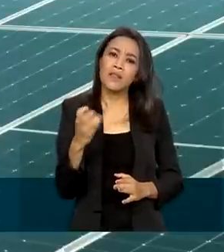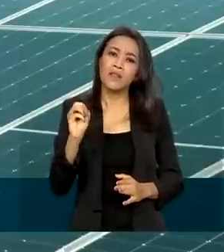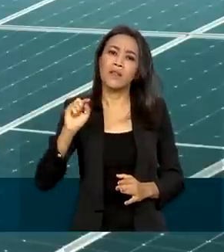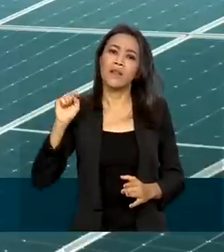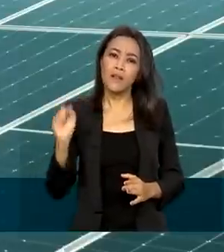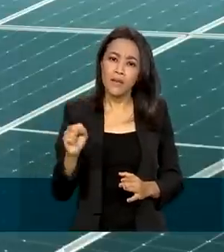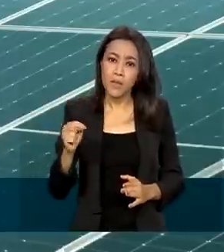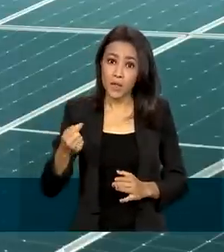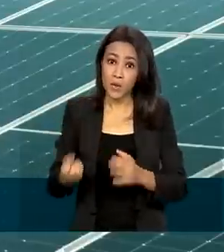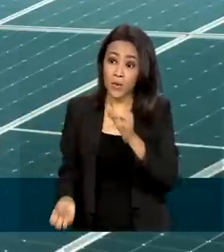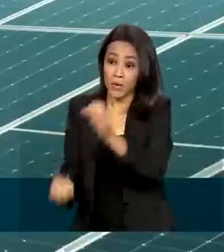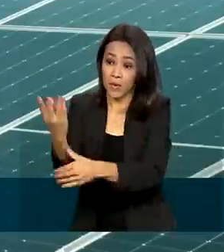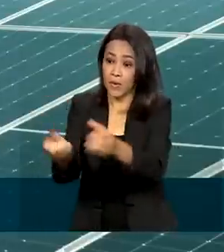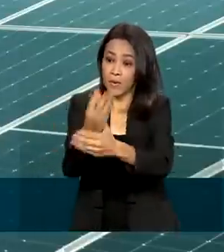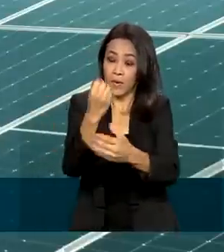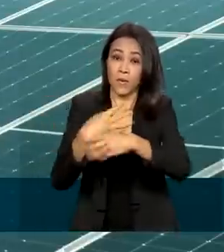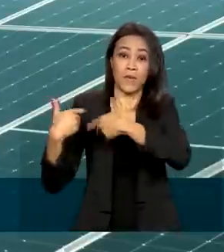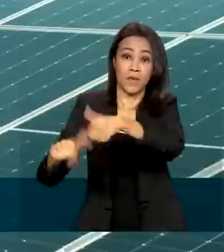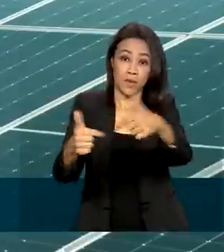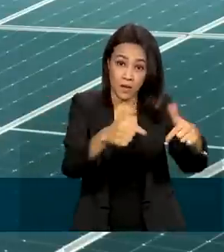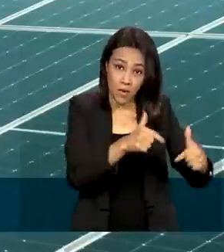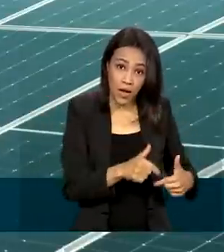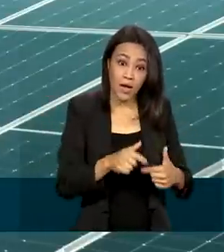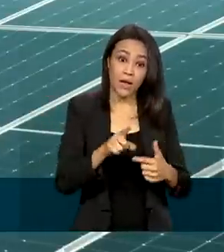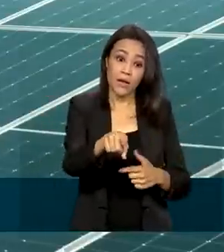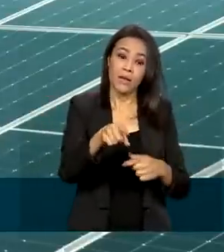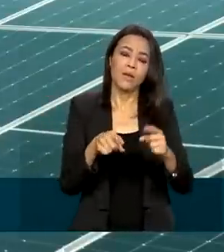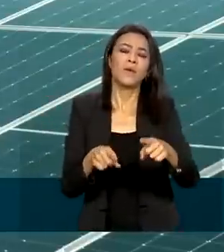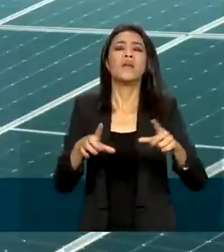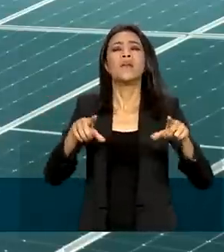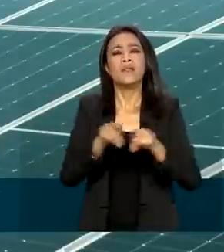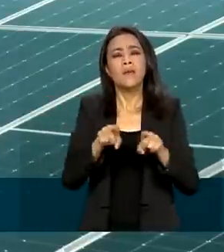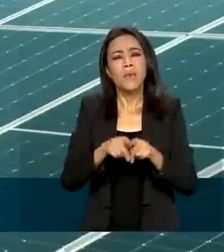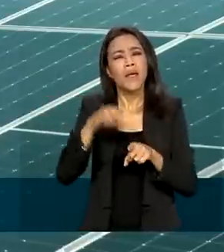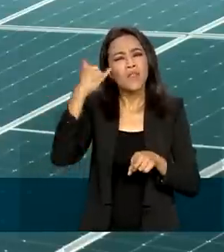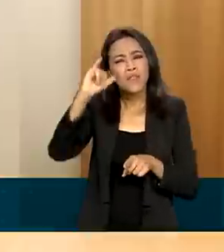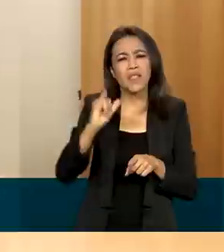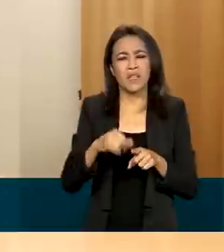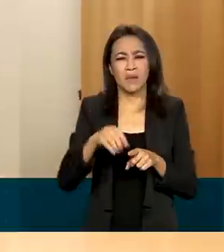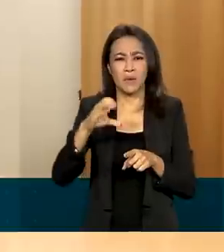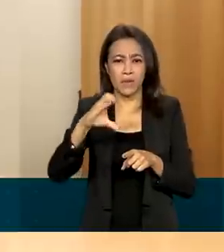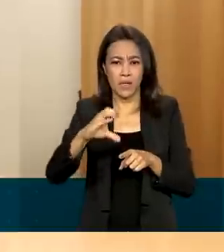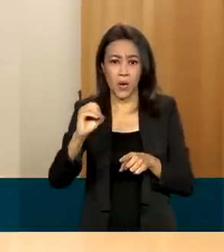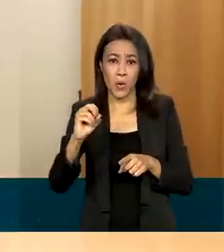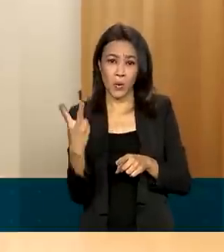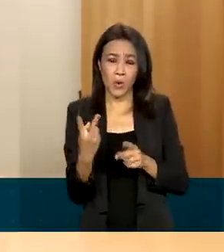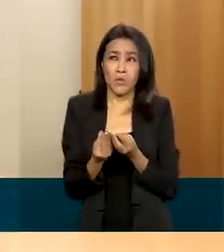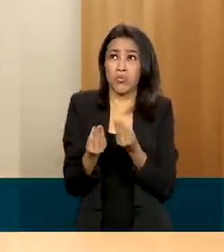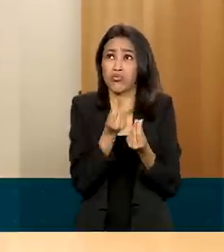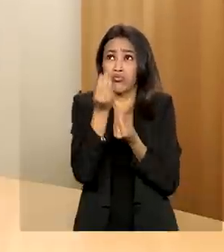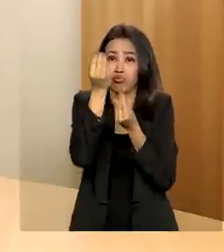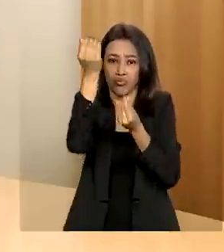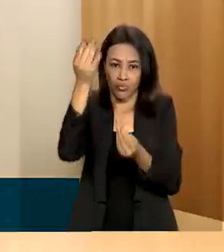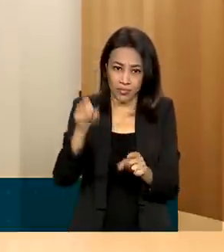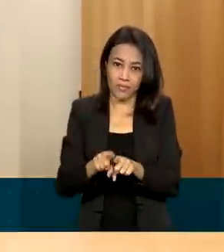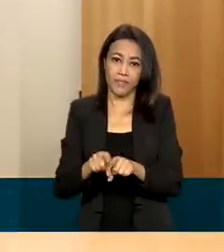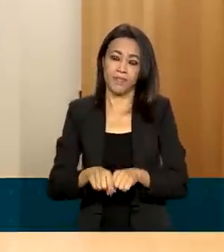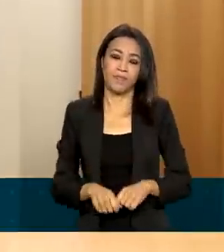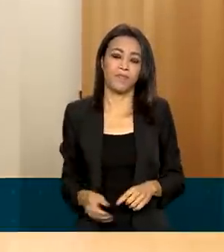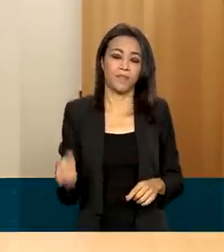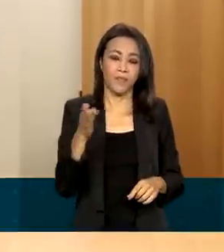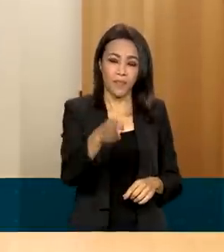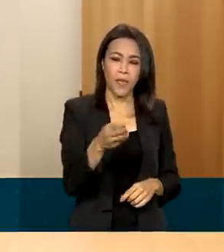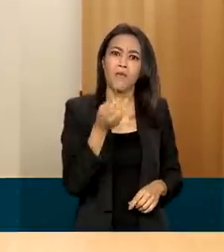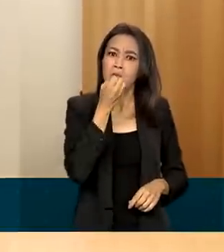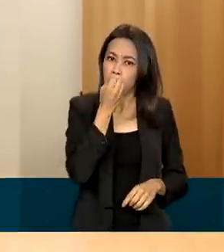e quase 30 milhões de toneladas de gás carbônico evitadas. Muito em função de resultados